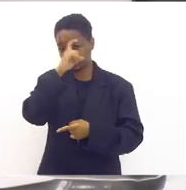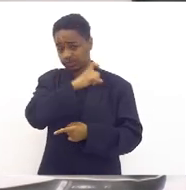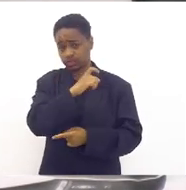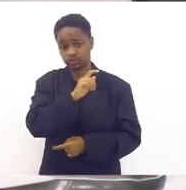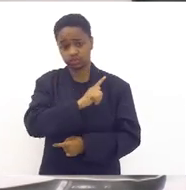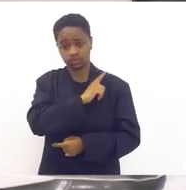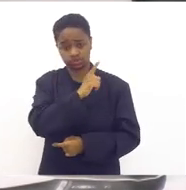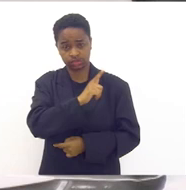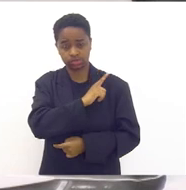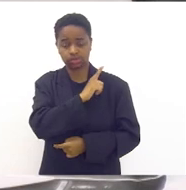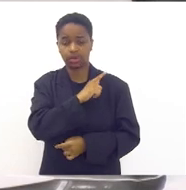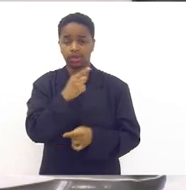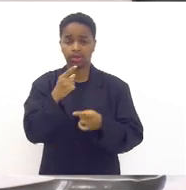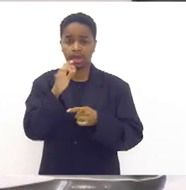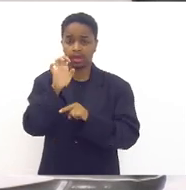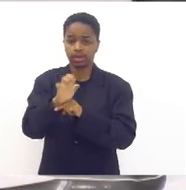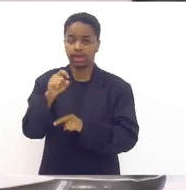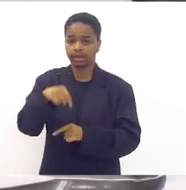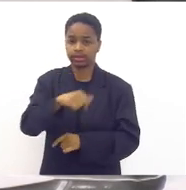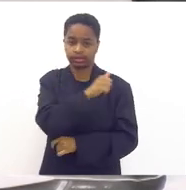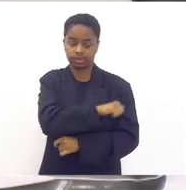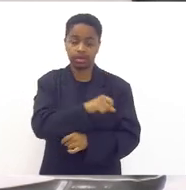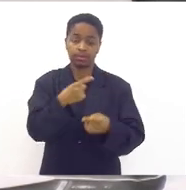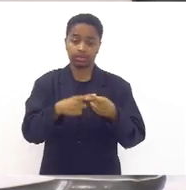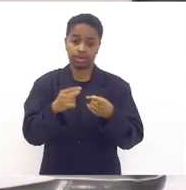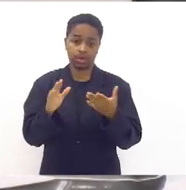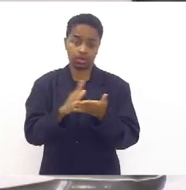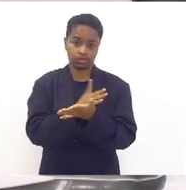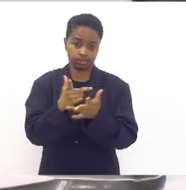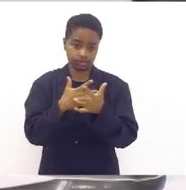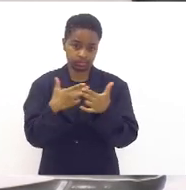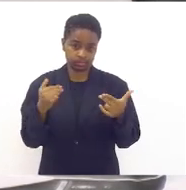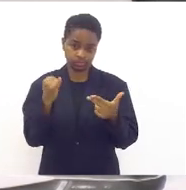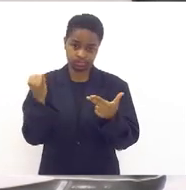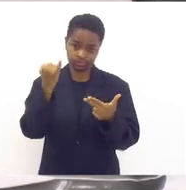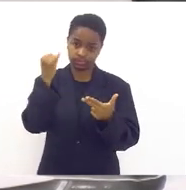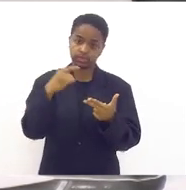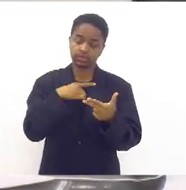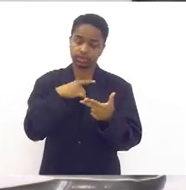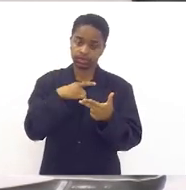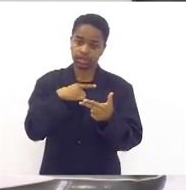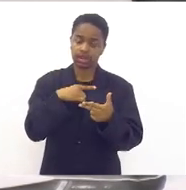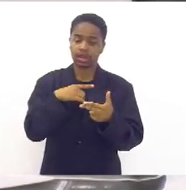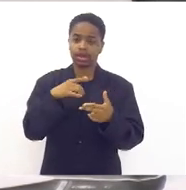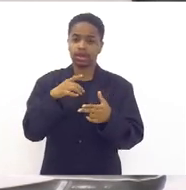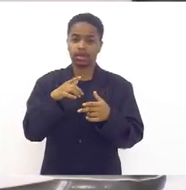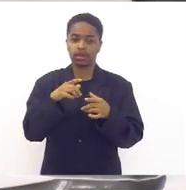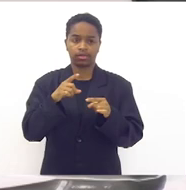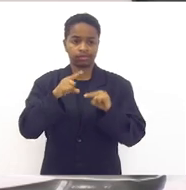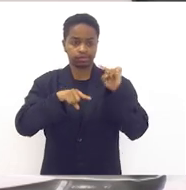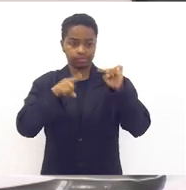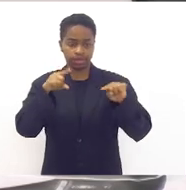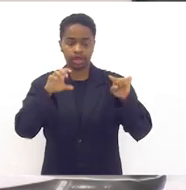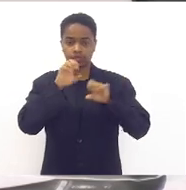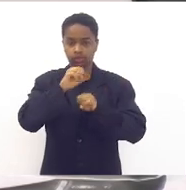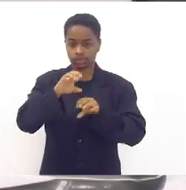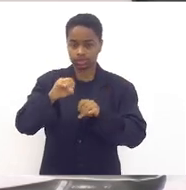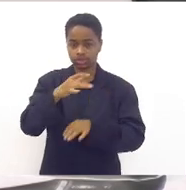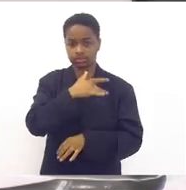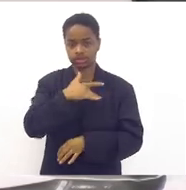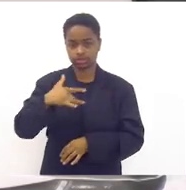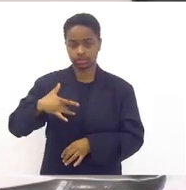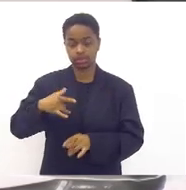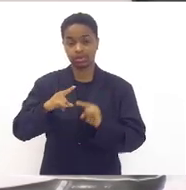Estado brasileiro, porque tem questões que são relevantes, que são os limites, os índices de educação, saúde,